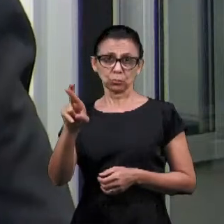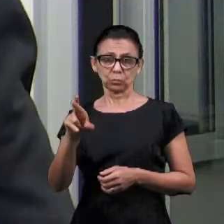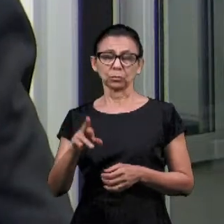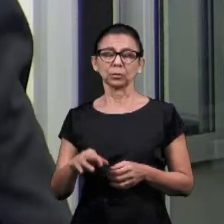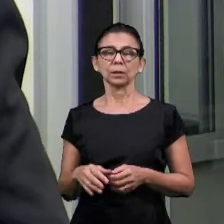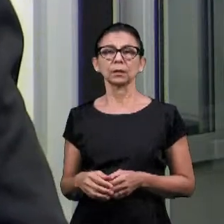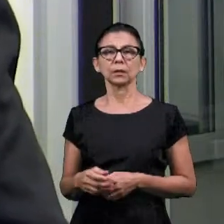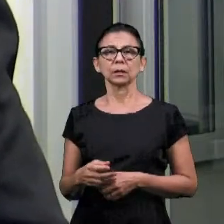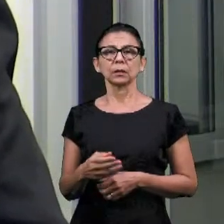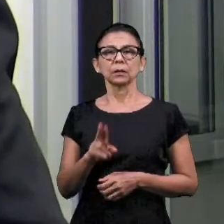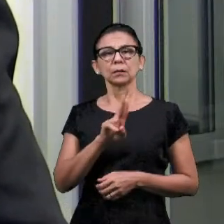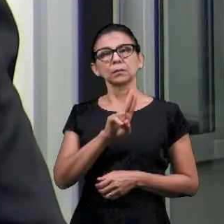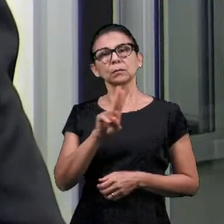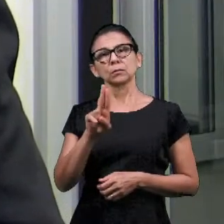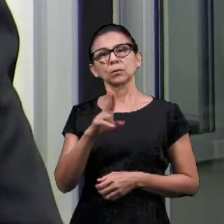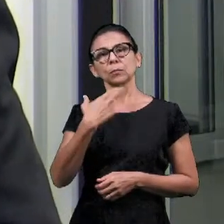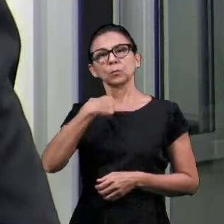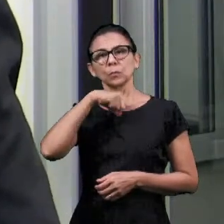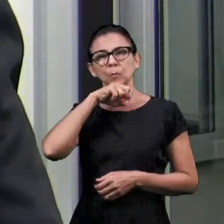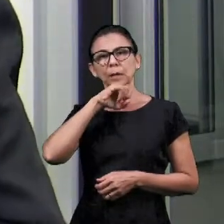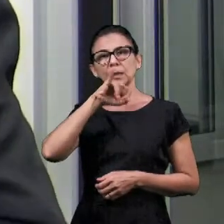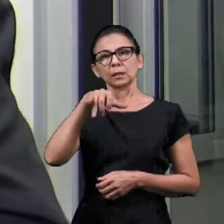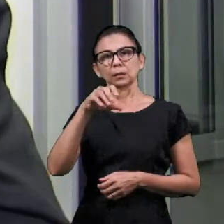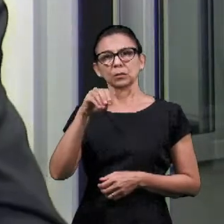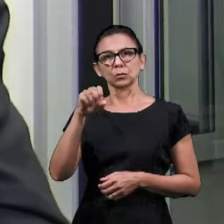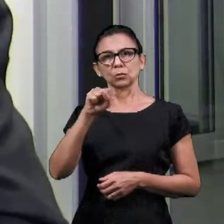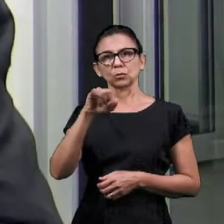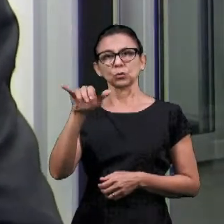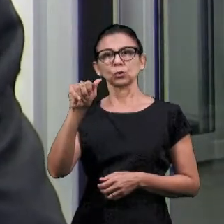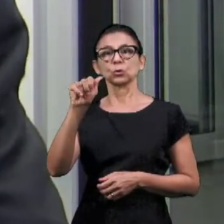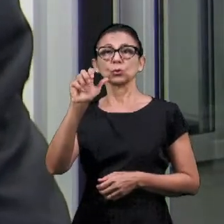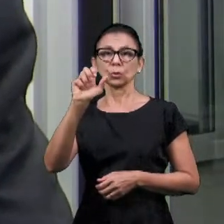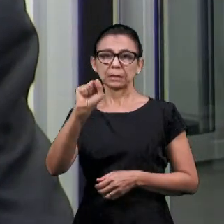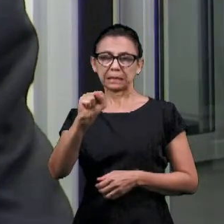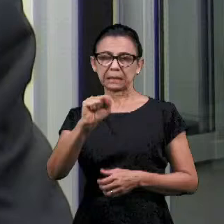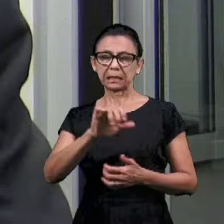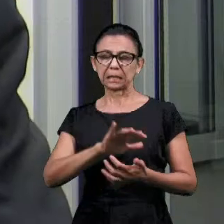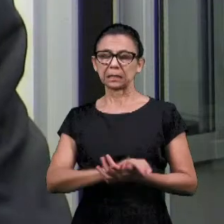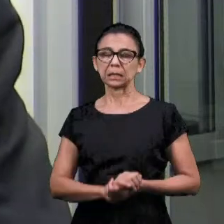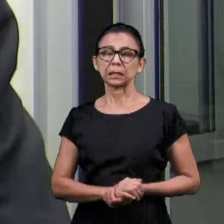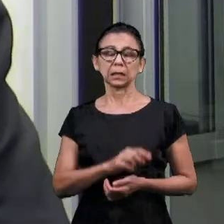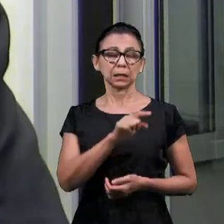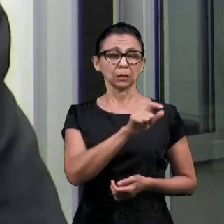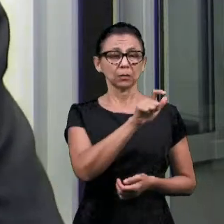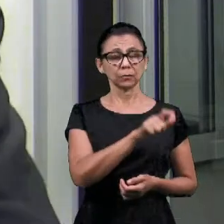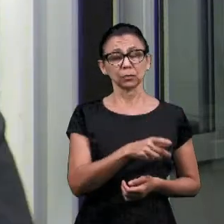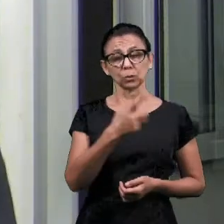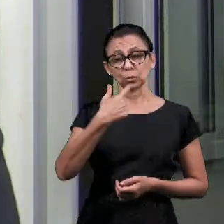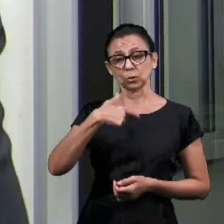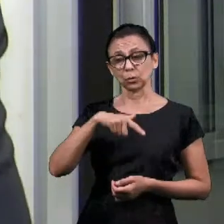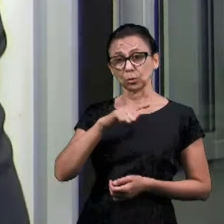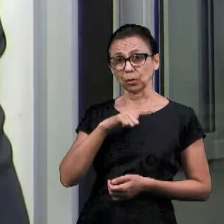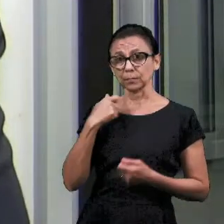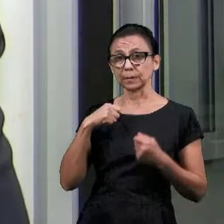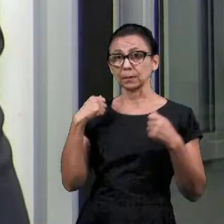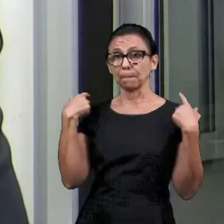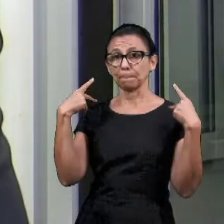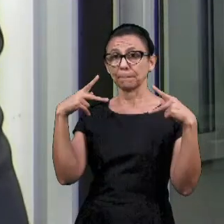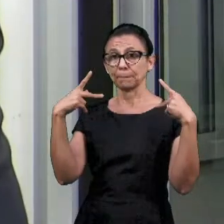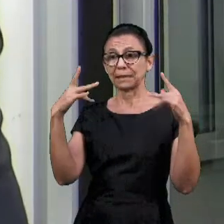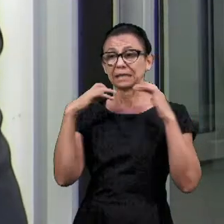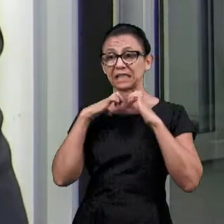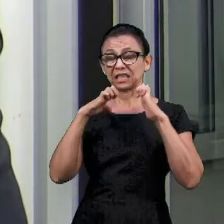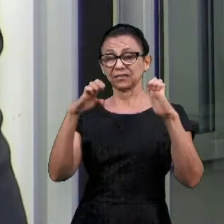pensou, esse irmão, ele falou o seguinte, nós precisamos pregar esse evangelho para o Josias. E eles fizeram